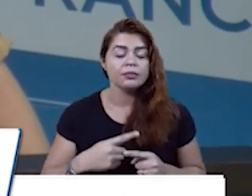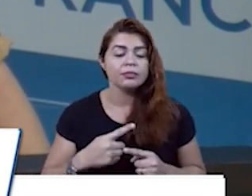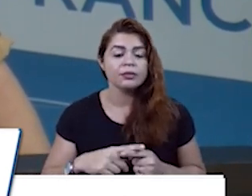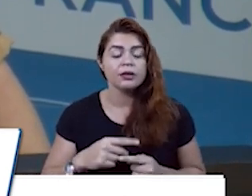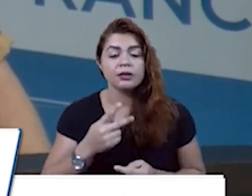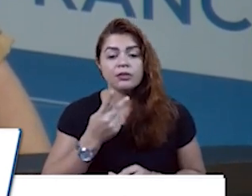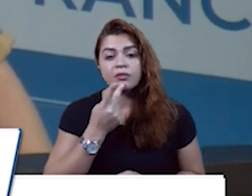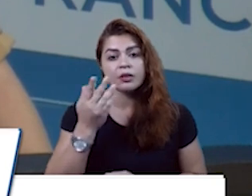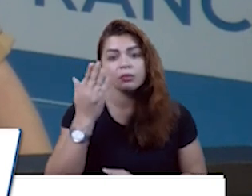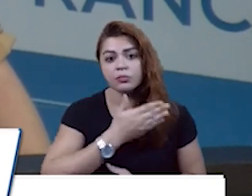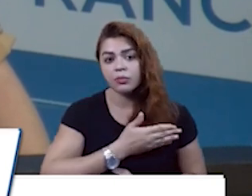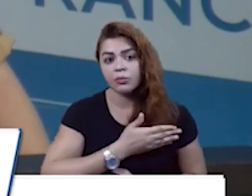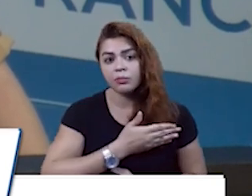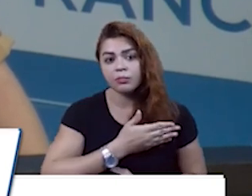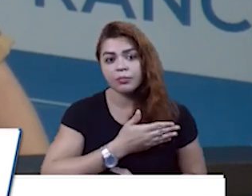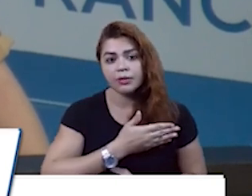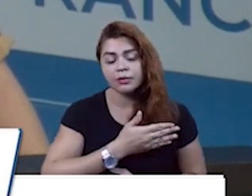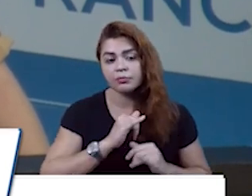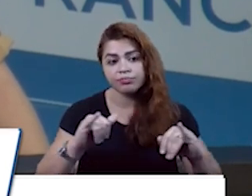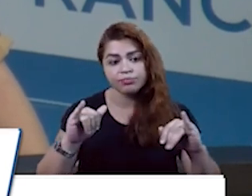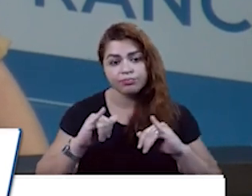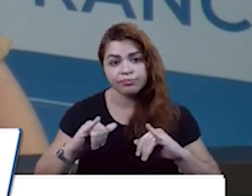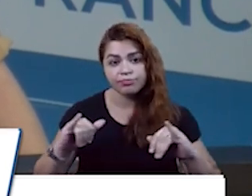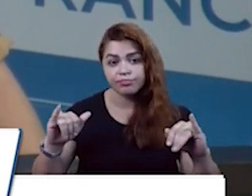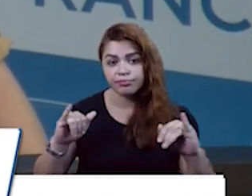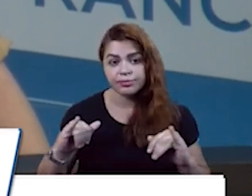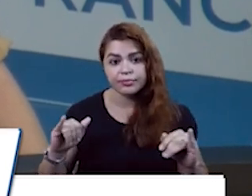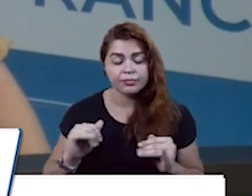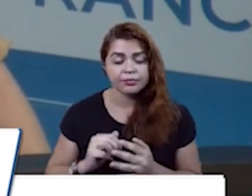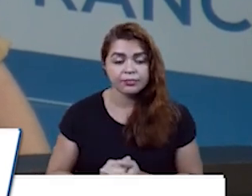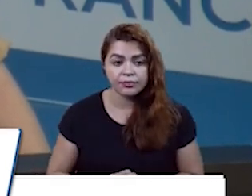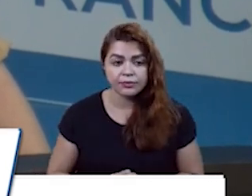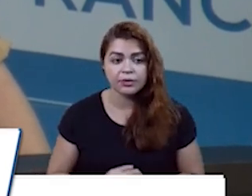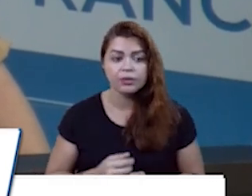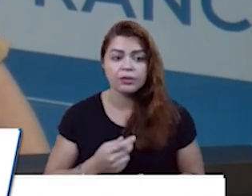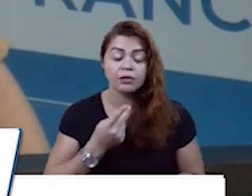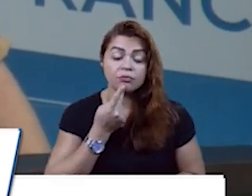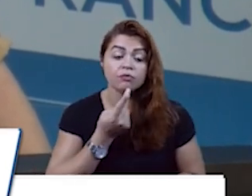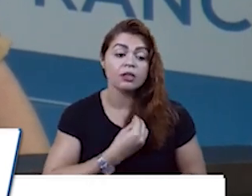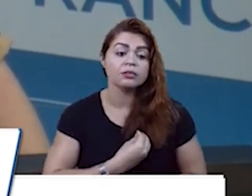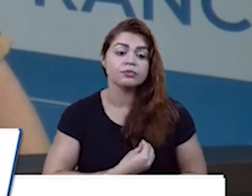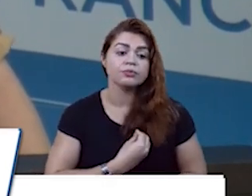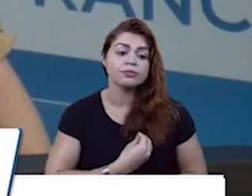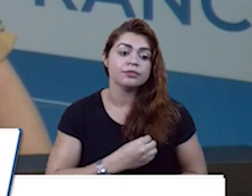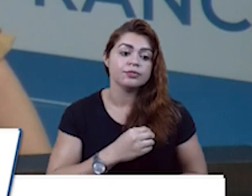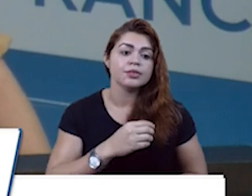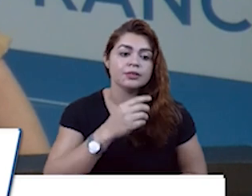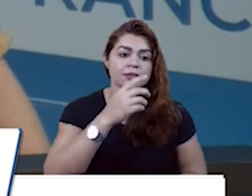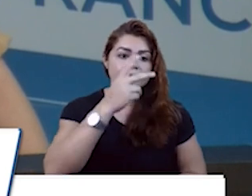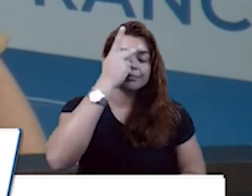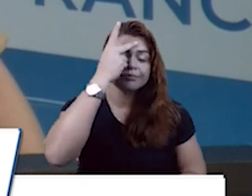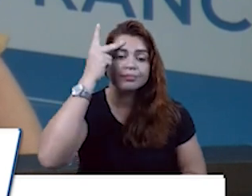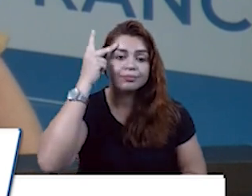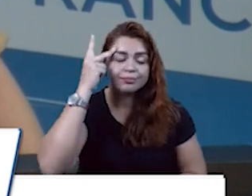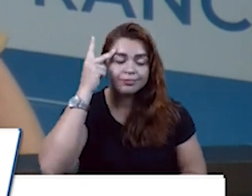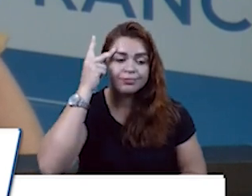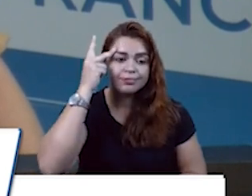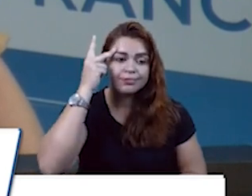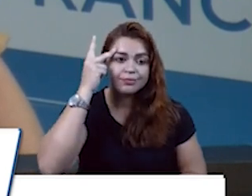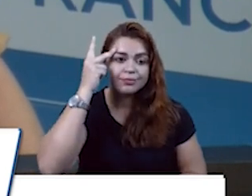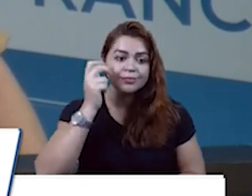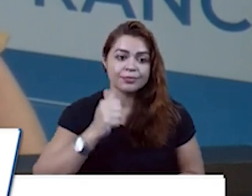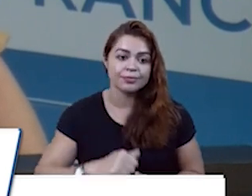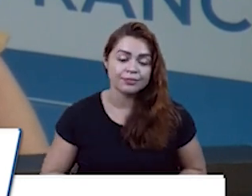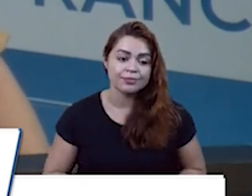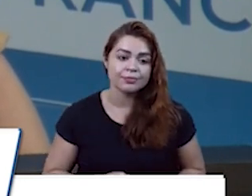campanha. A gente está falando da vida das pessoas. Serviço de 24